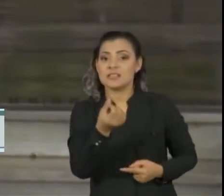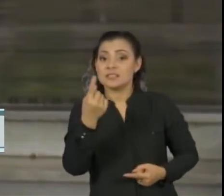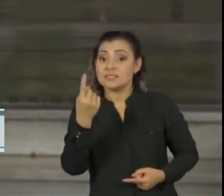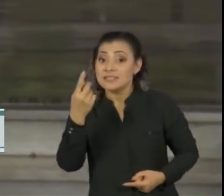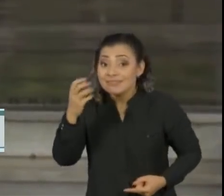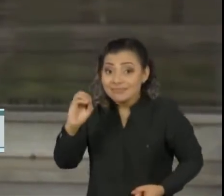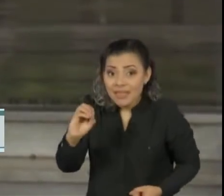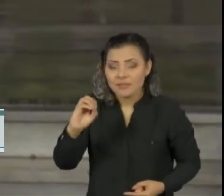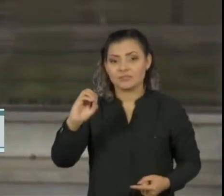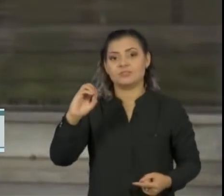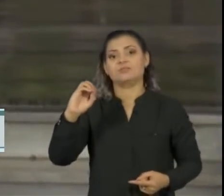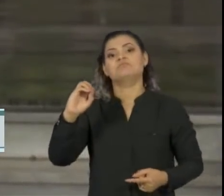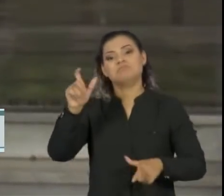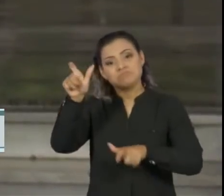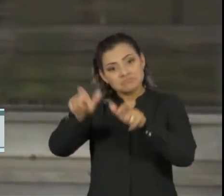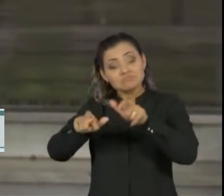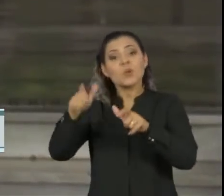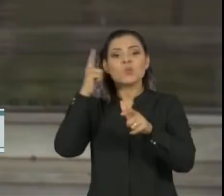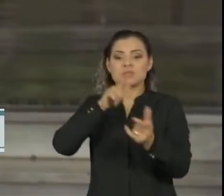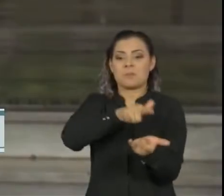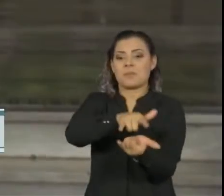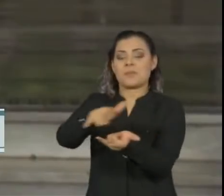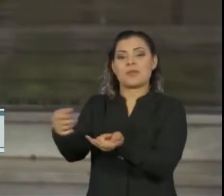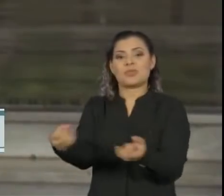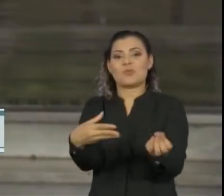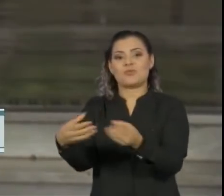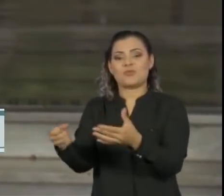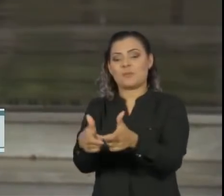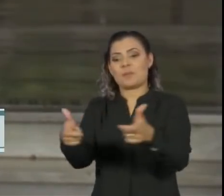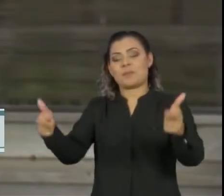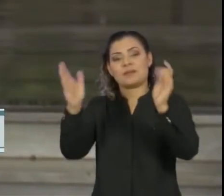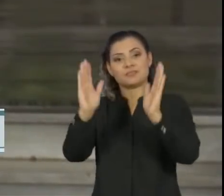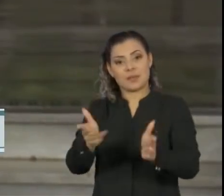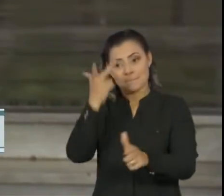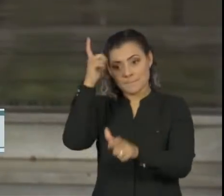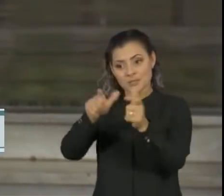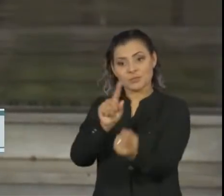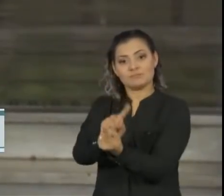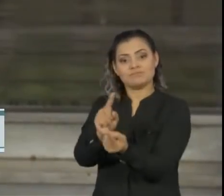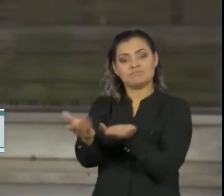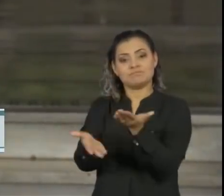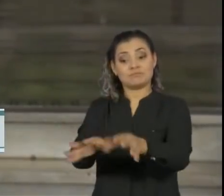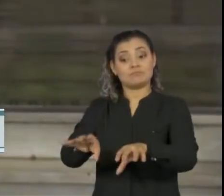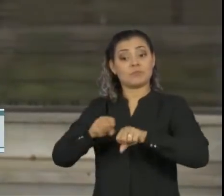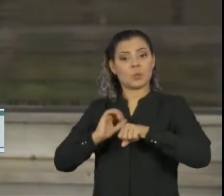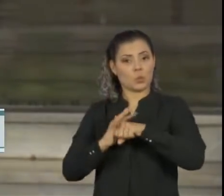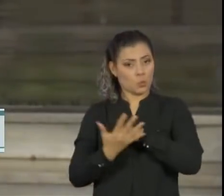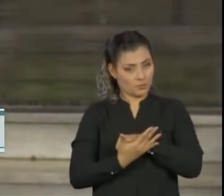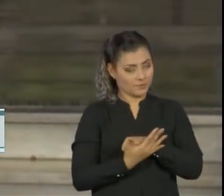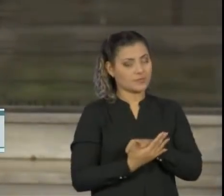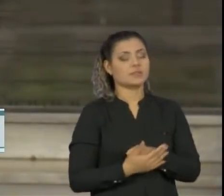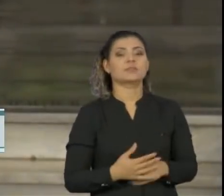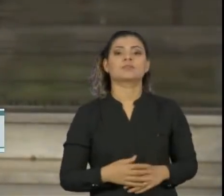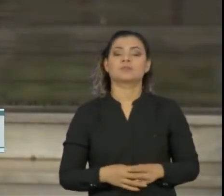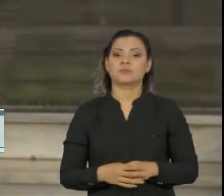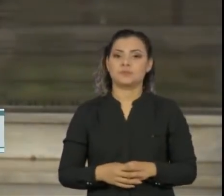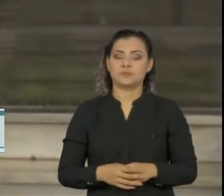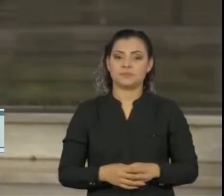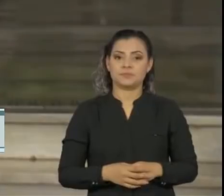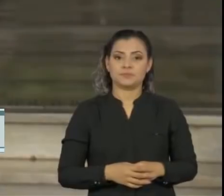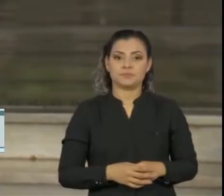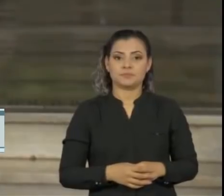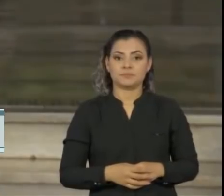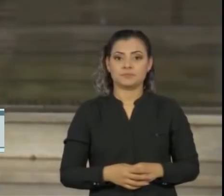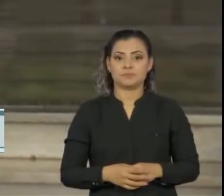7.610 leitos de UTI exclusivos para o tratamento das pessoas infectadas pela